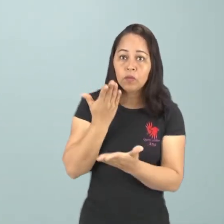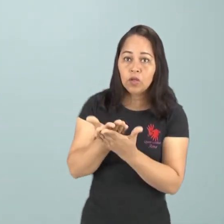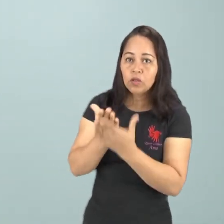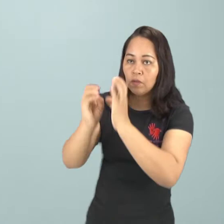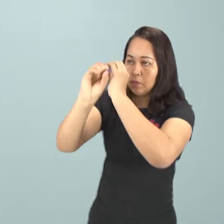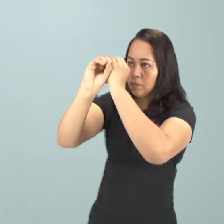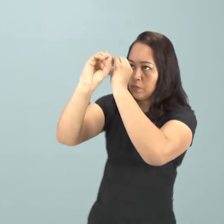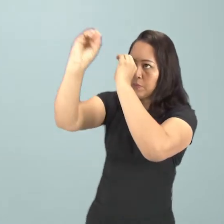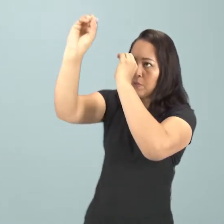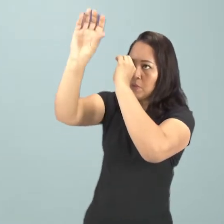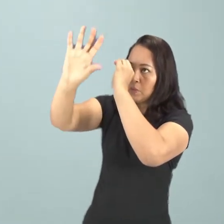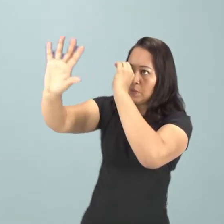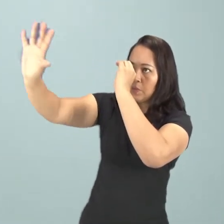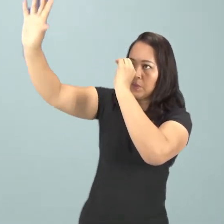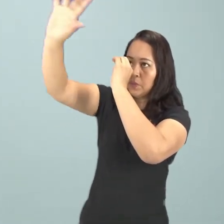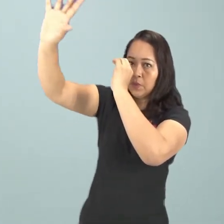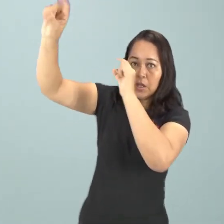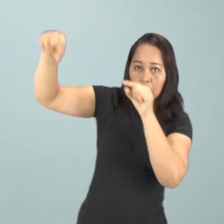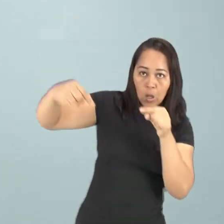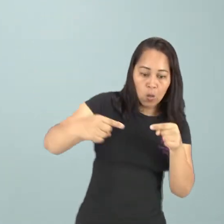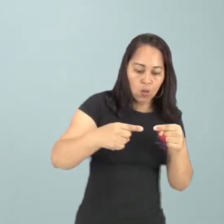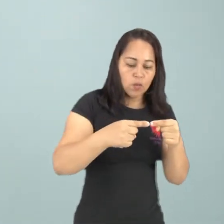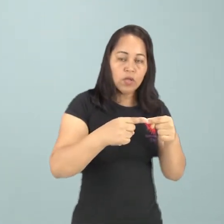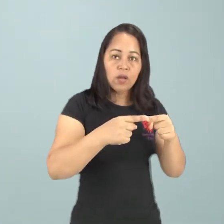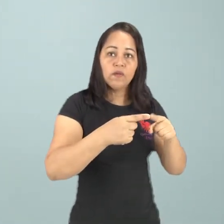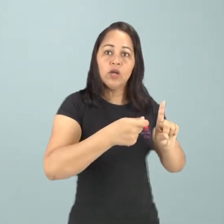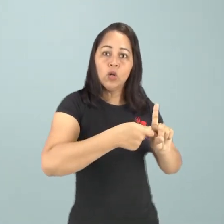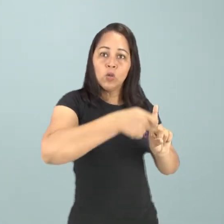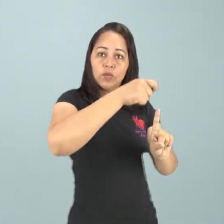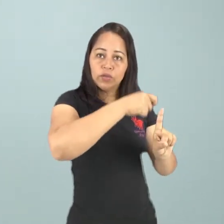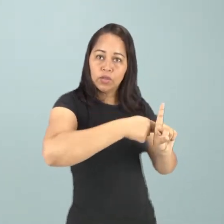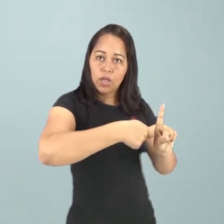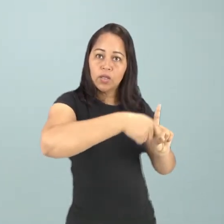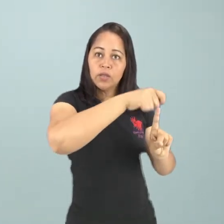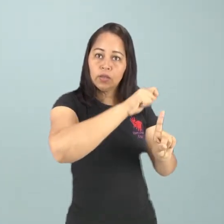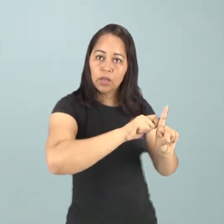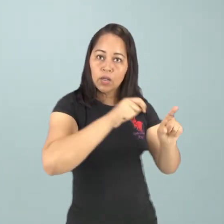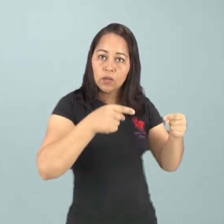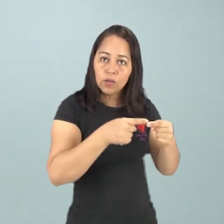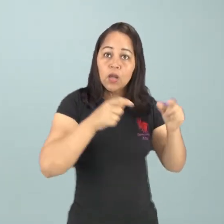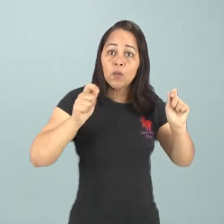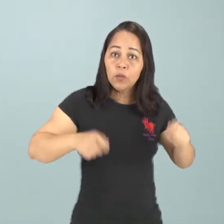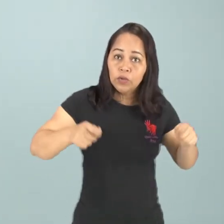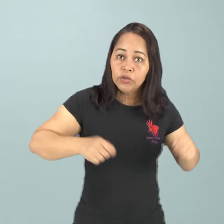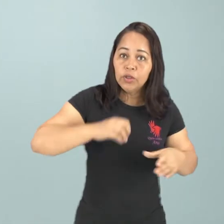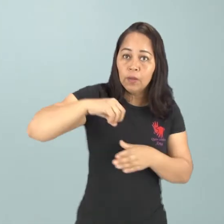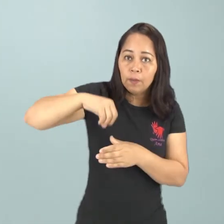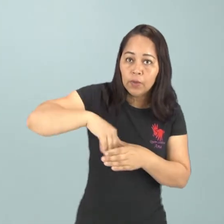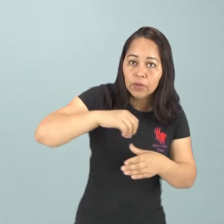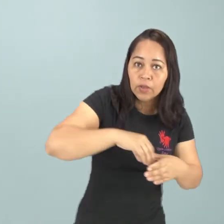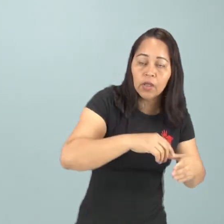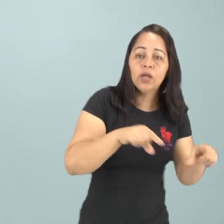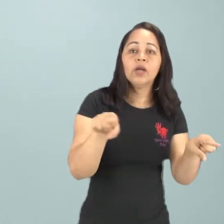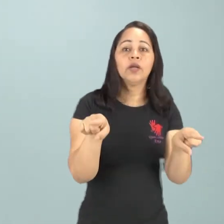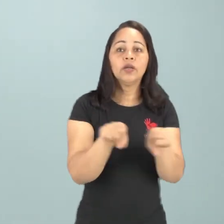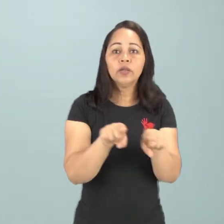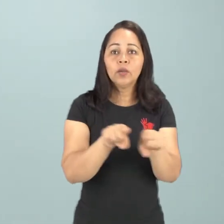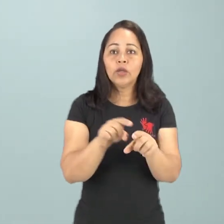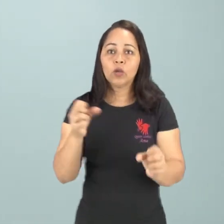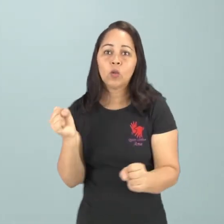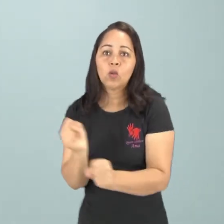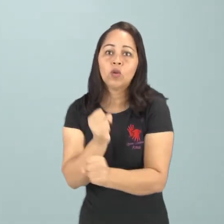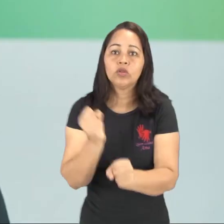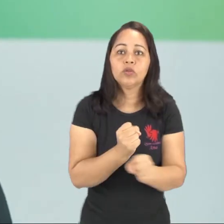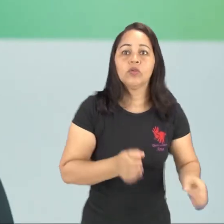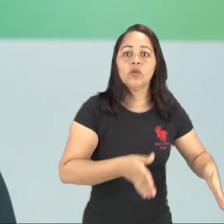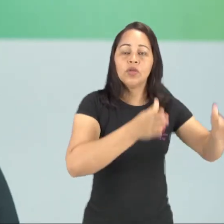se desenvolveu outros também, que é em relação às grandes construções. E aí, como nós sabemos